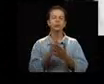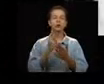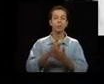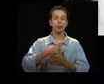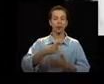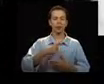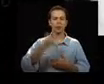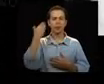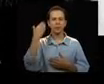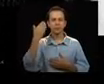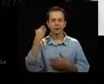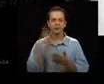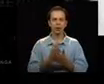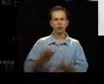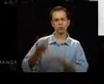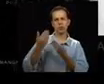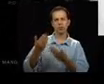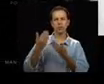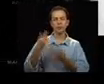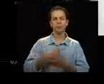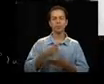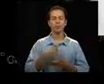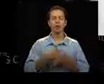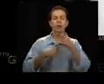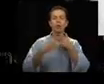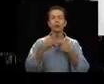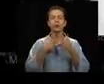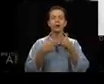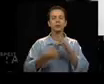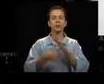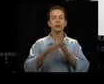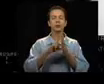uns sonhos que eu andei tendo na minha mocidade